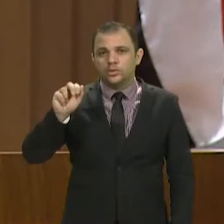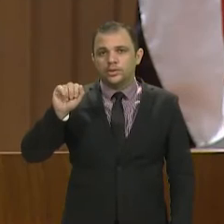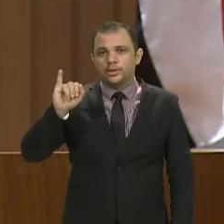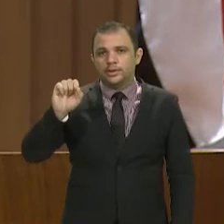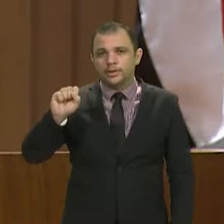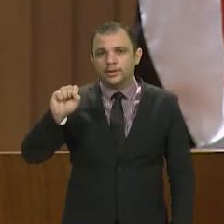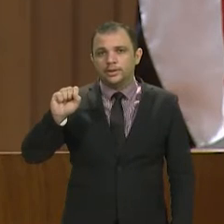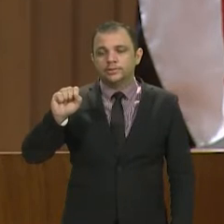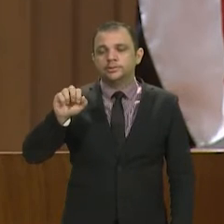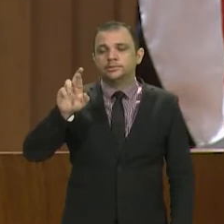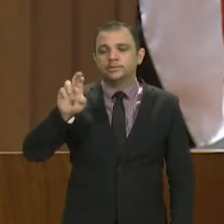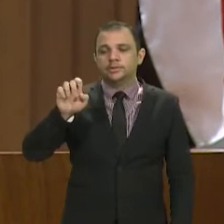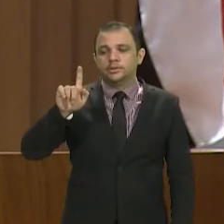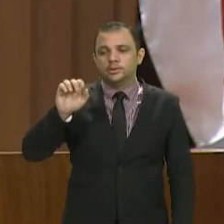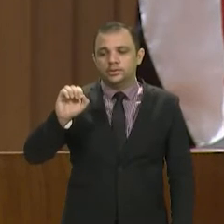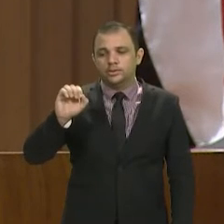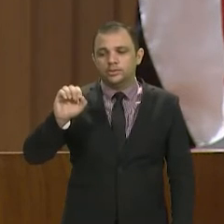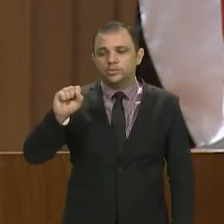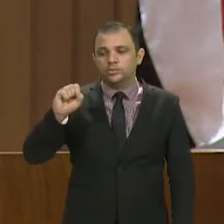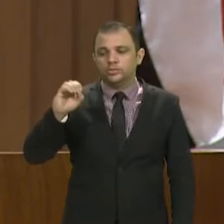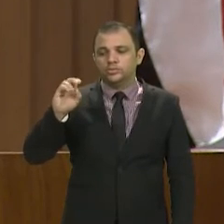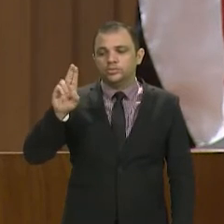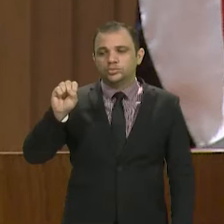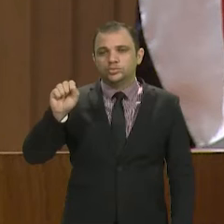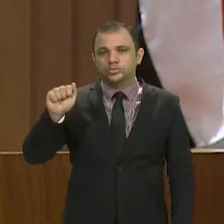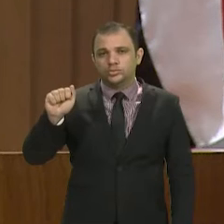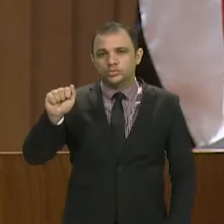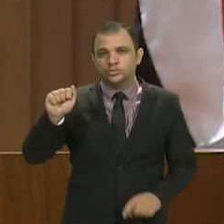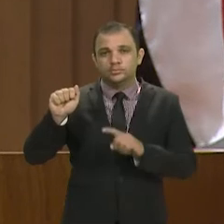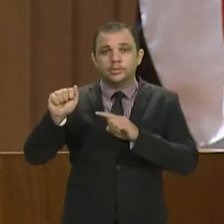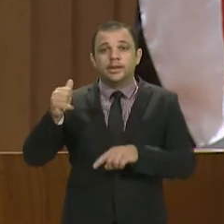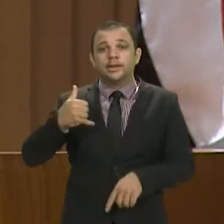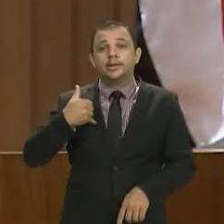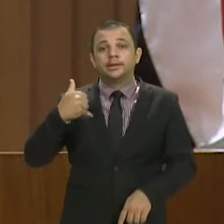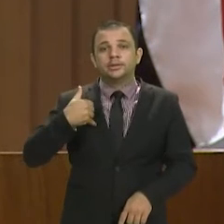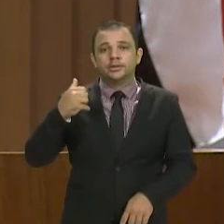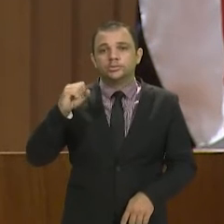Souza, aos 88 anos,